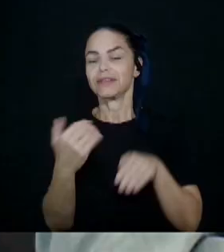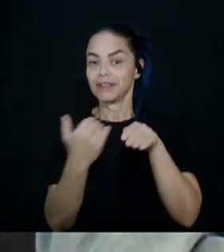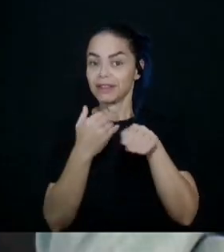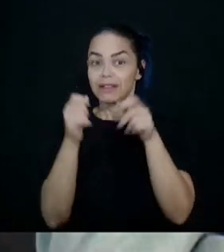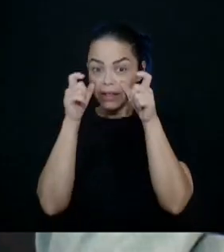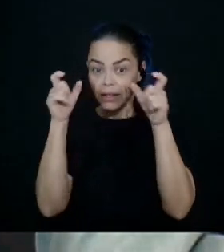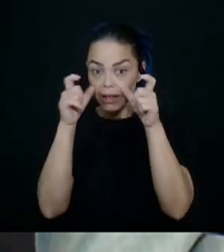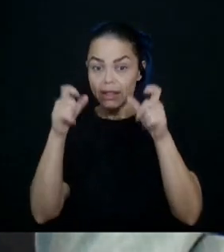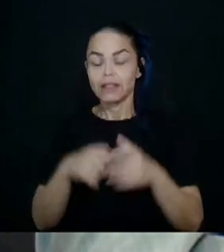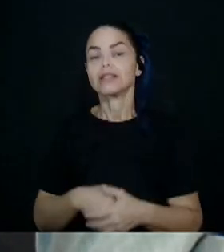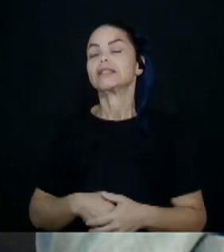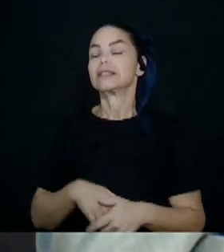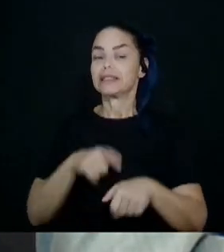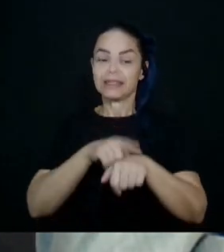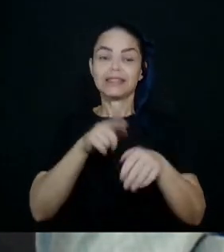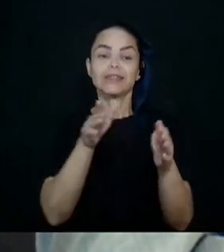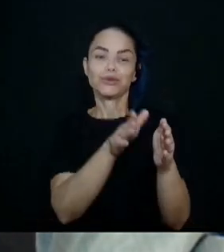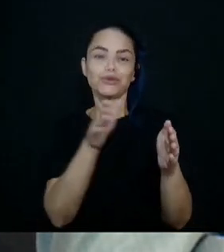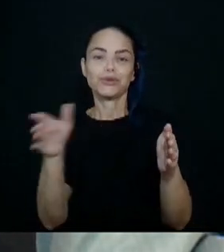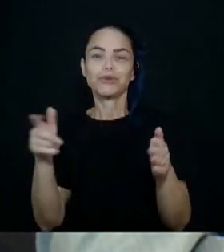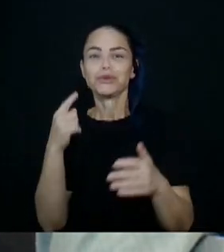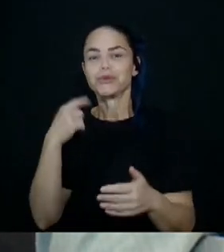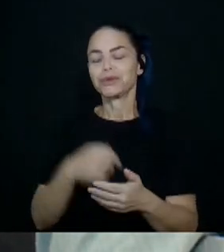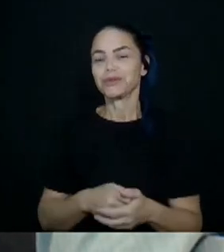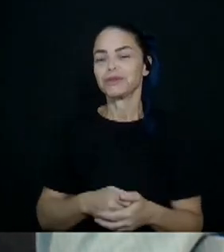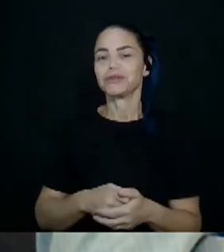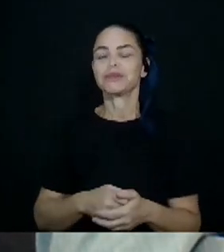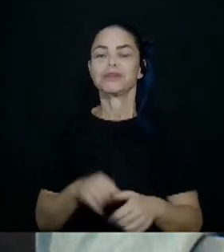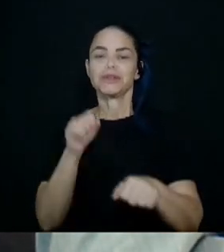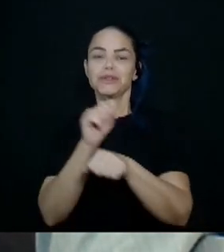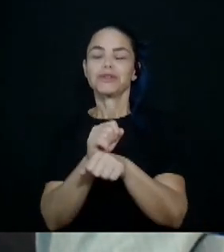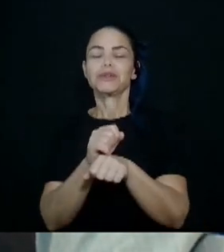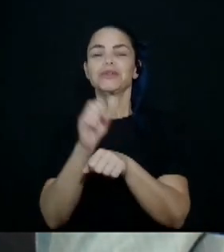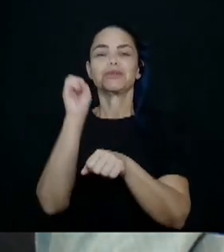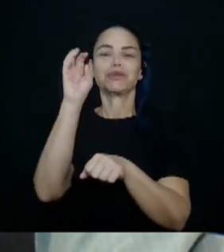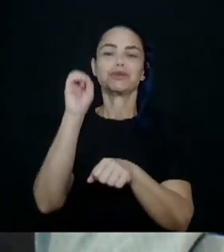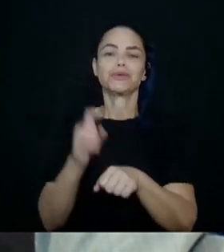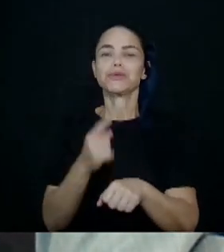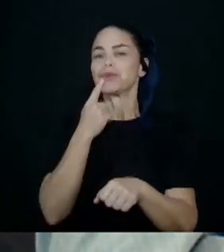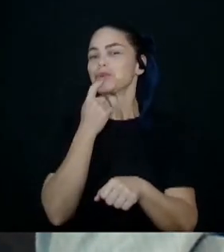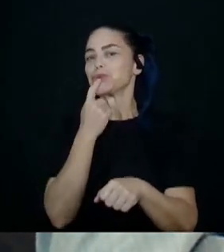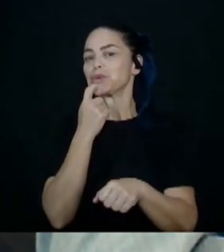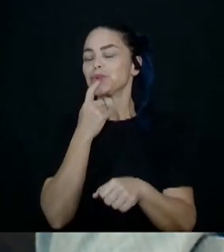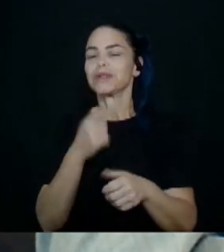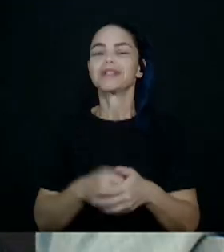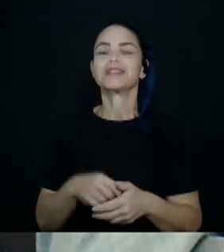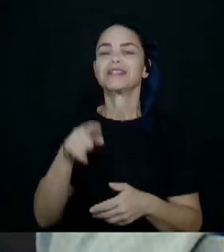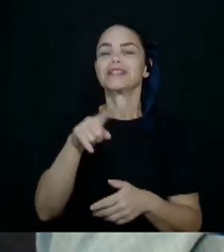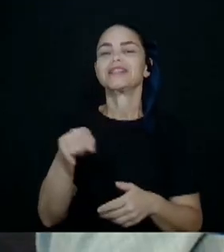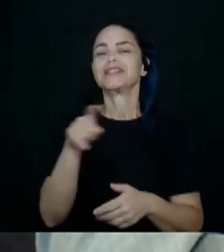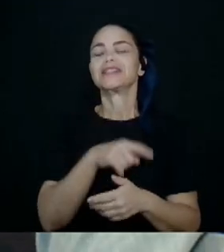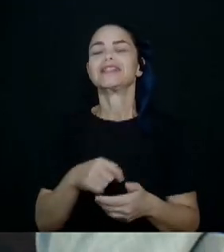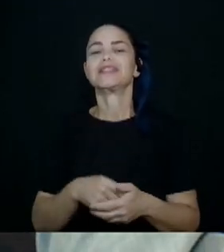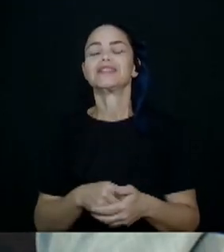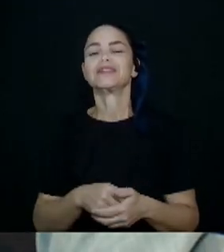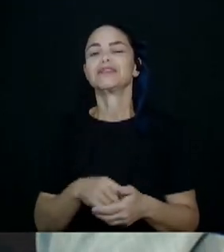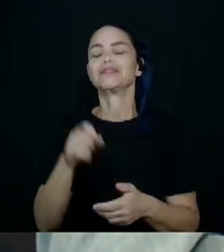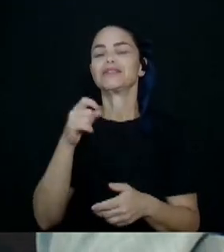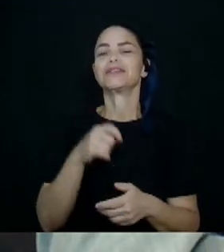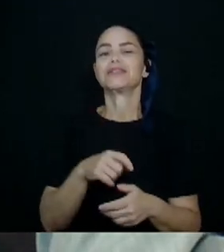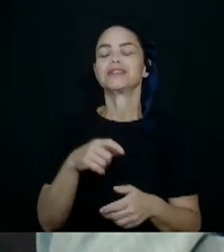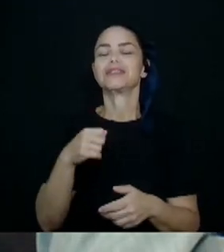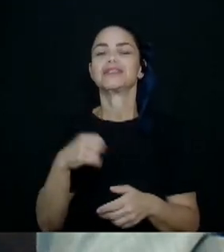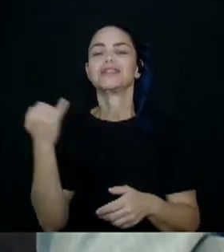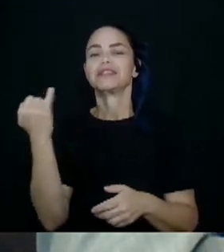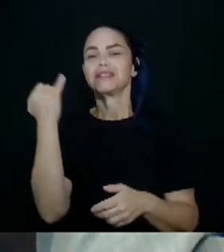tem os momentos ali de parada no sinal, ou, né, nos momentos que nós estamos em casa. Então, sim, é